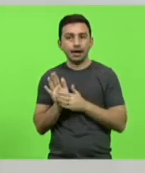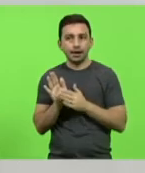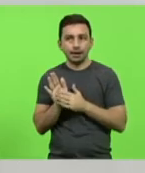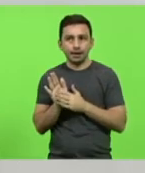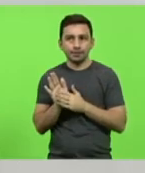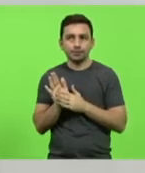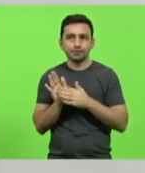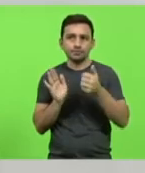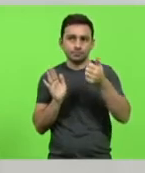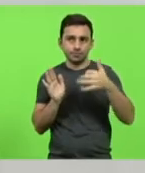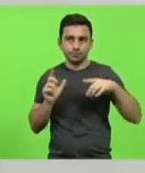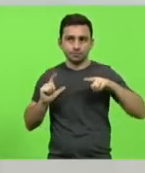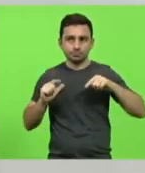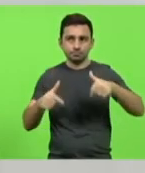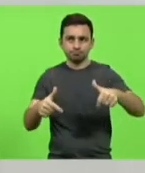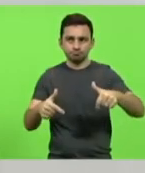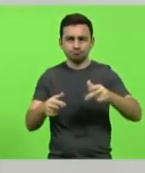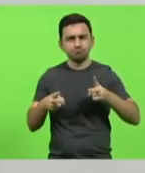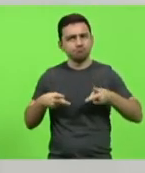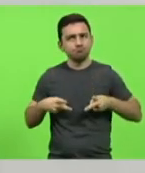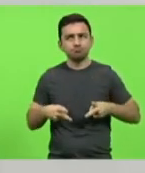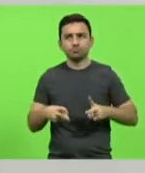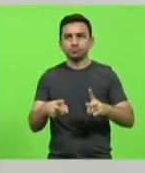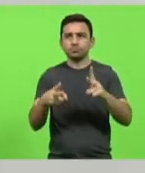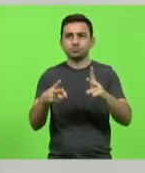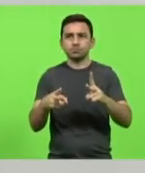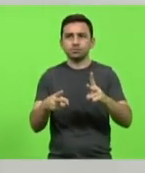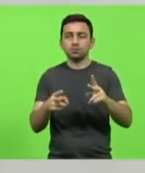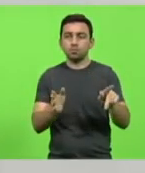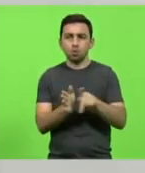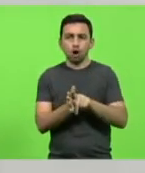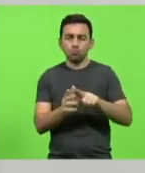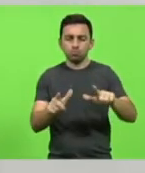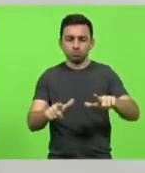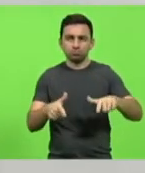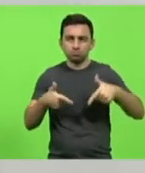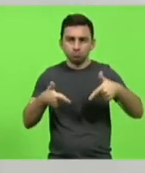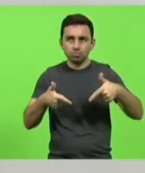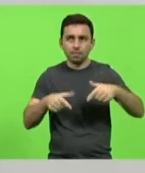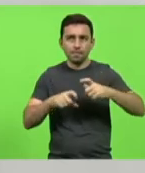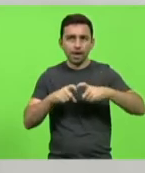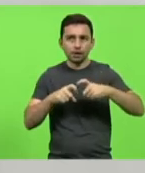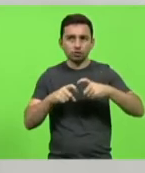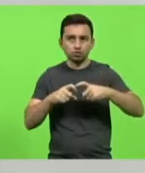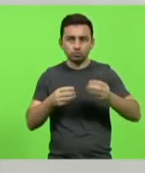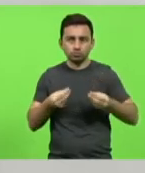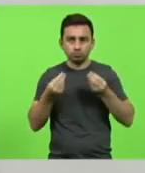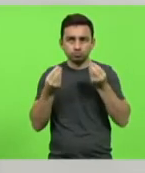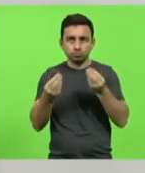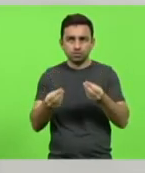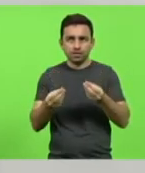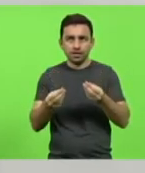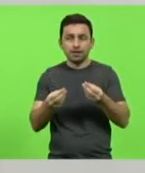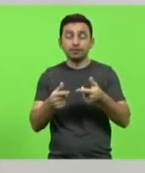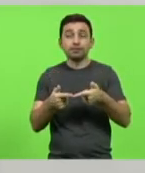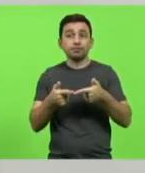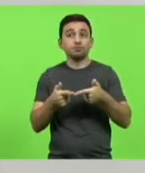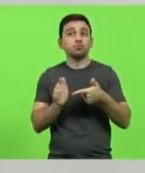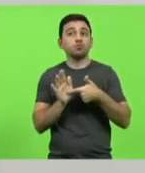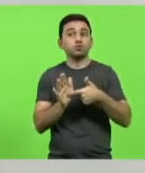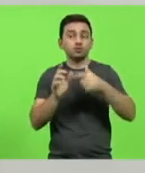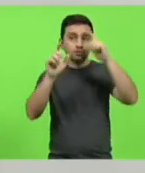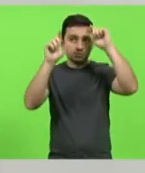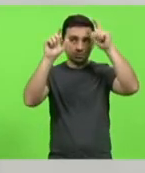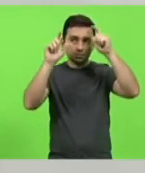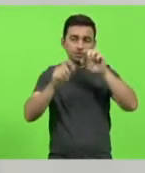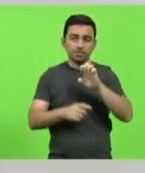dá caráter permanente ao laudo médico pericial, que atesta o transtorno de